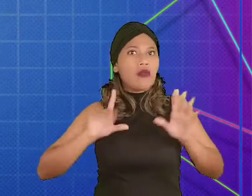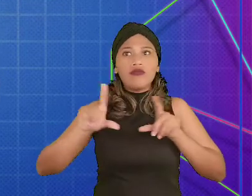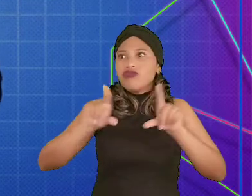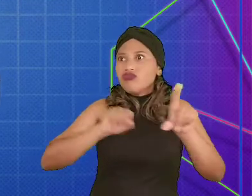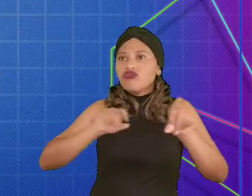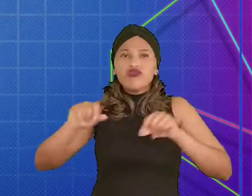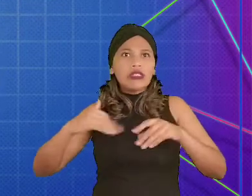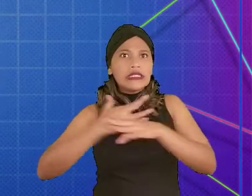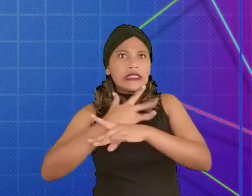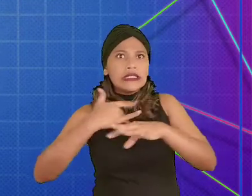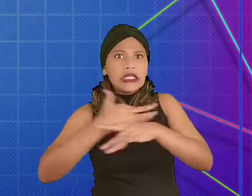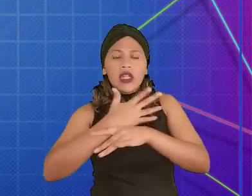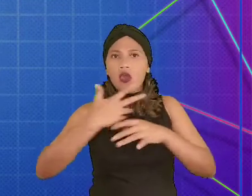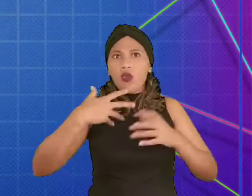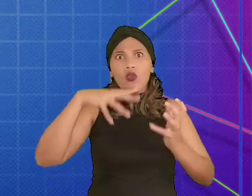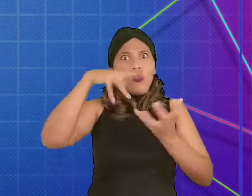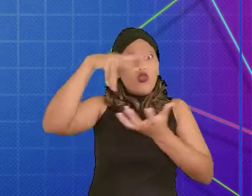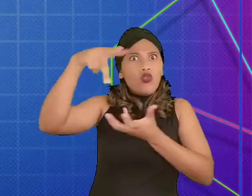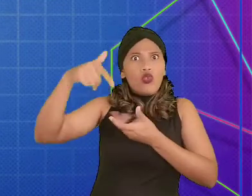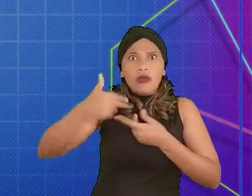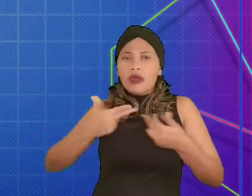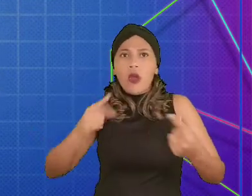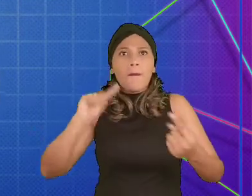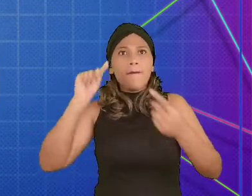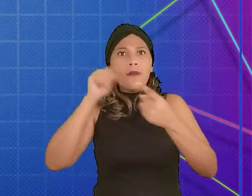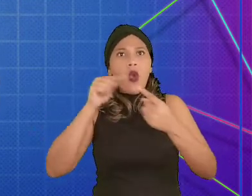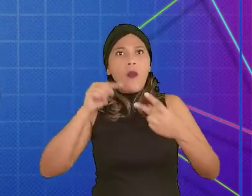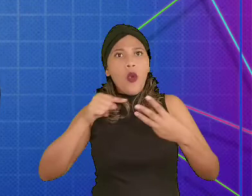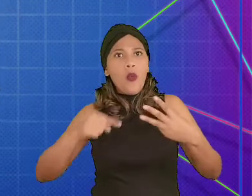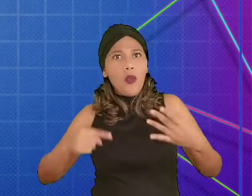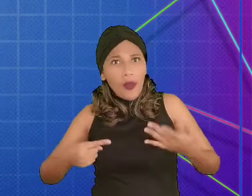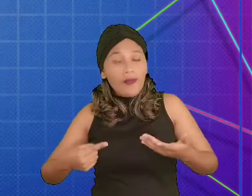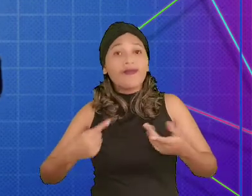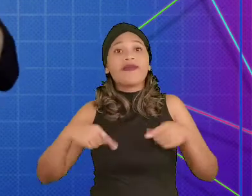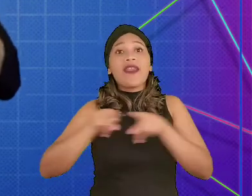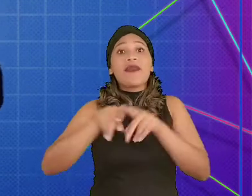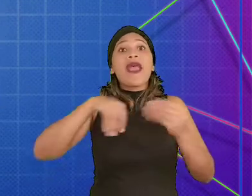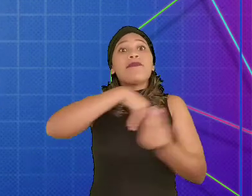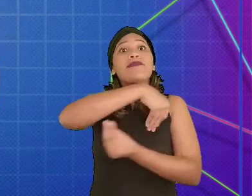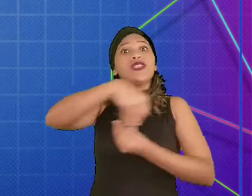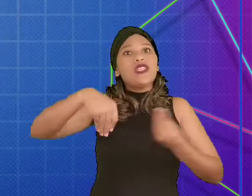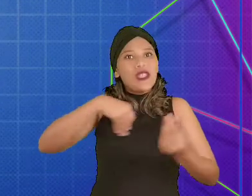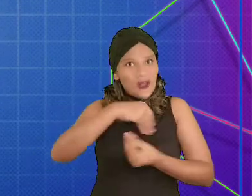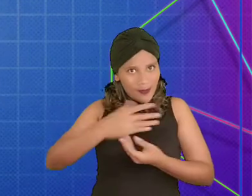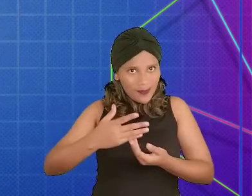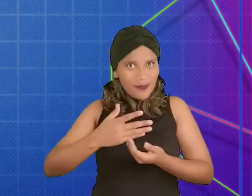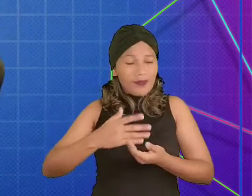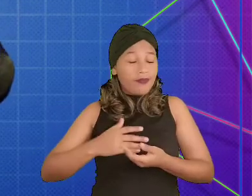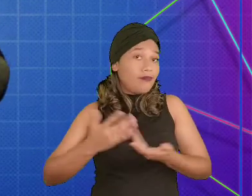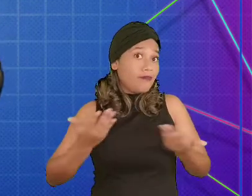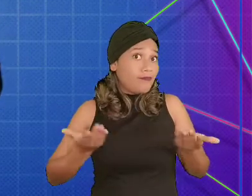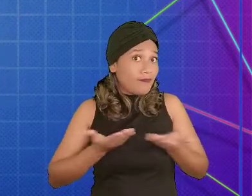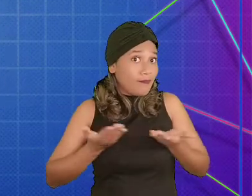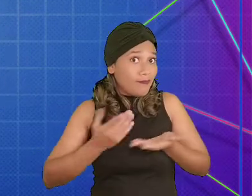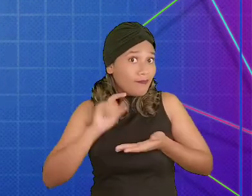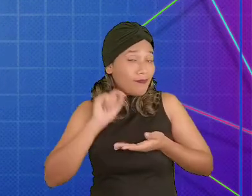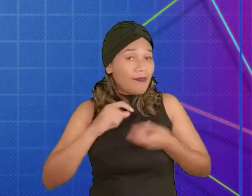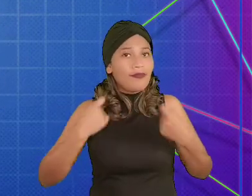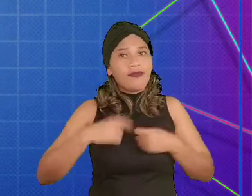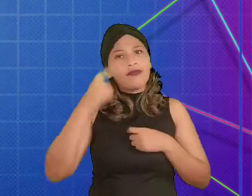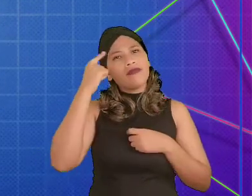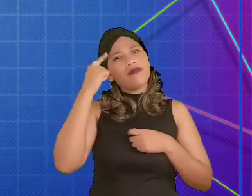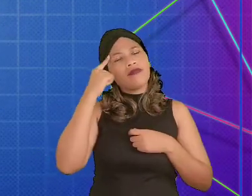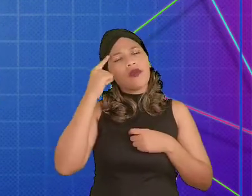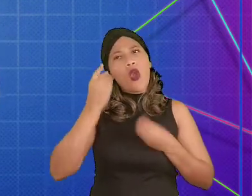player pode explorar uma cidade ou um universo e fazer missões dentro desse ambiente, e a mistura desses dois. Mas agora, pessoal, a gente